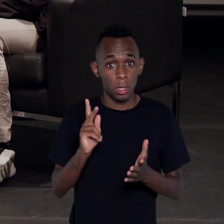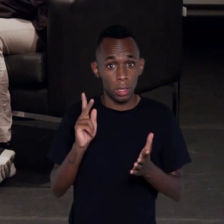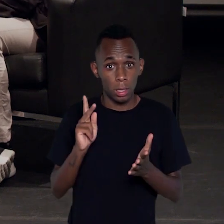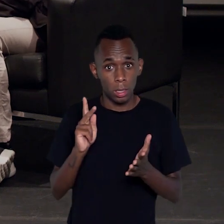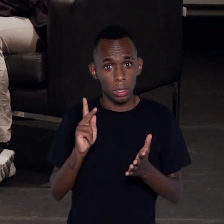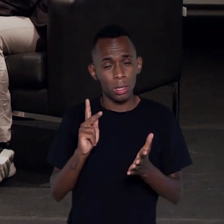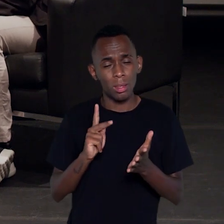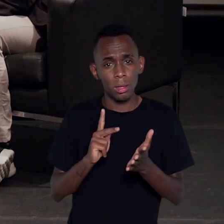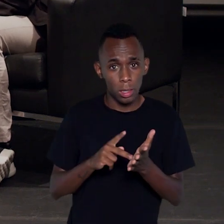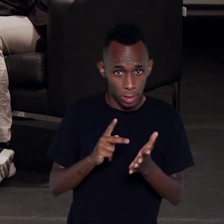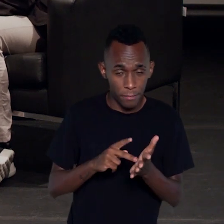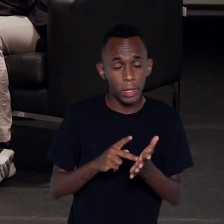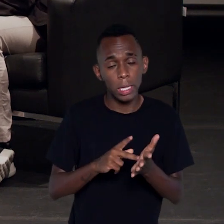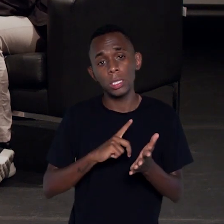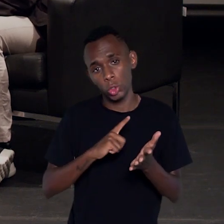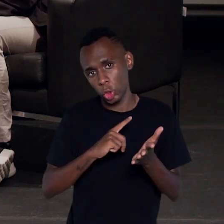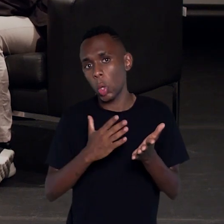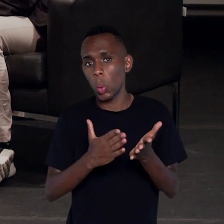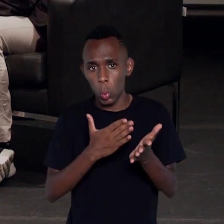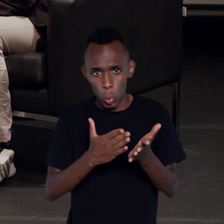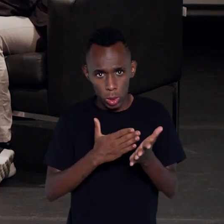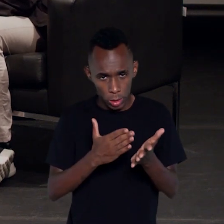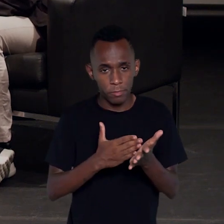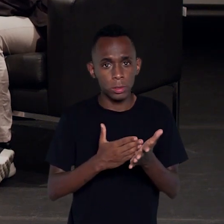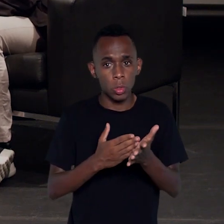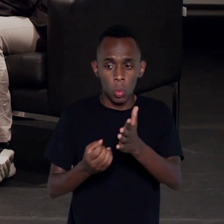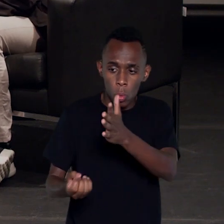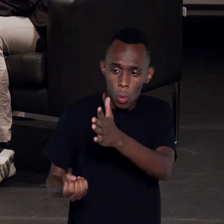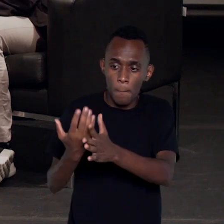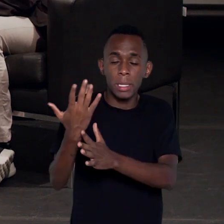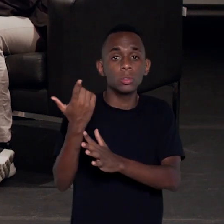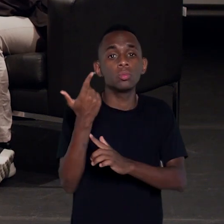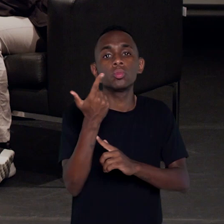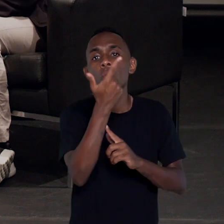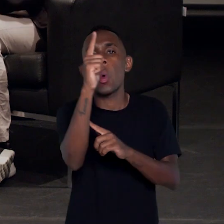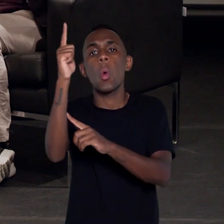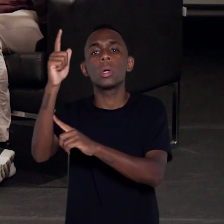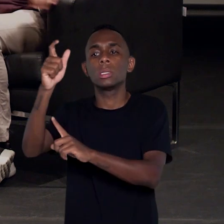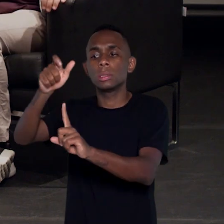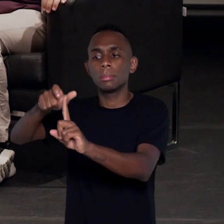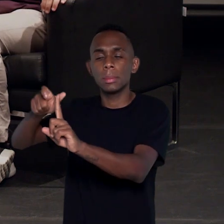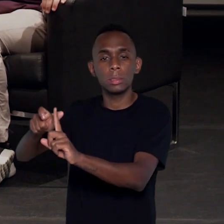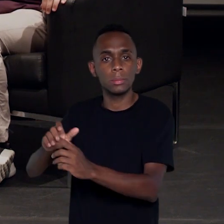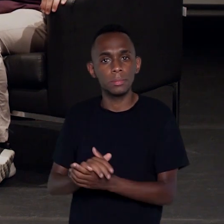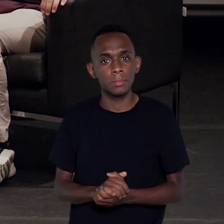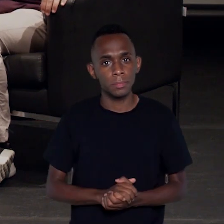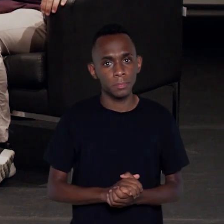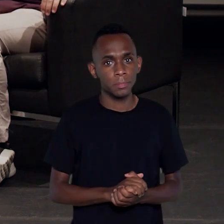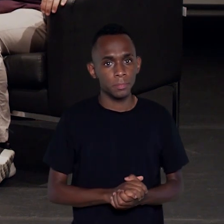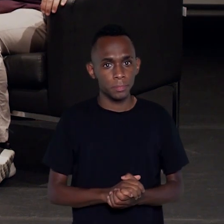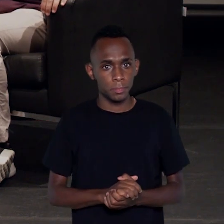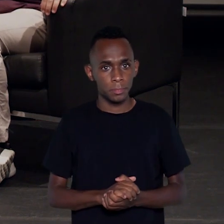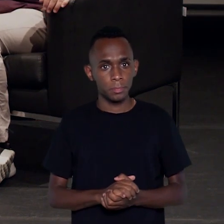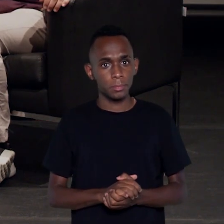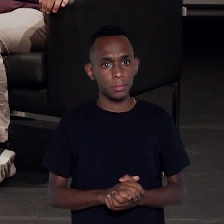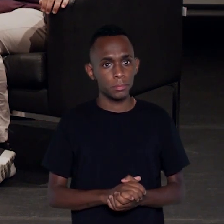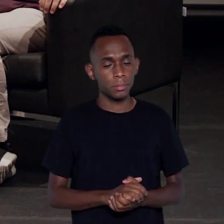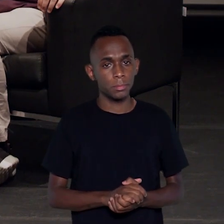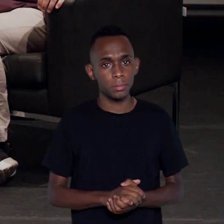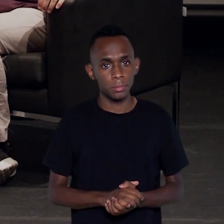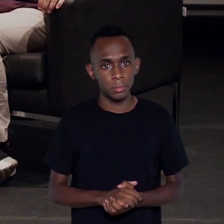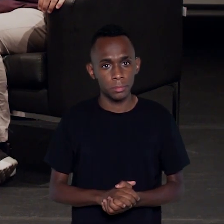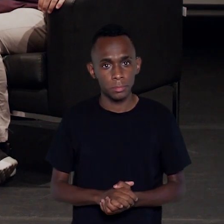verdade, saiu outro. O livro, A Origem dos Outros. Sim. Eu errei. Bem,